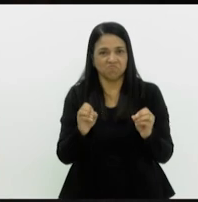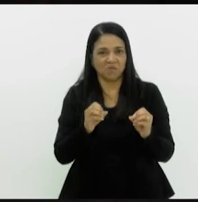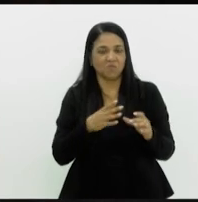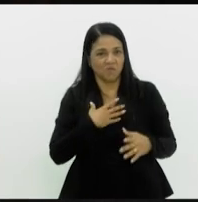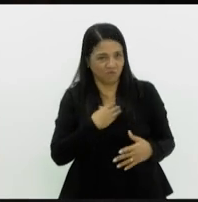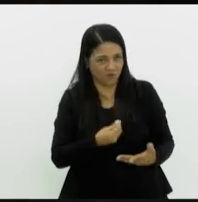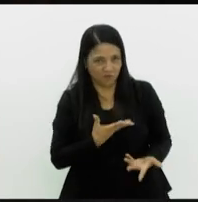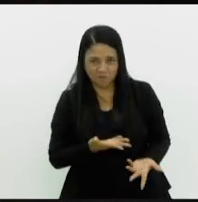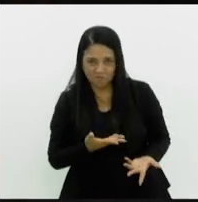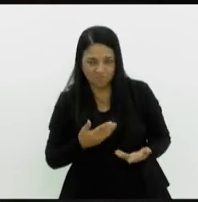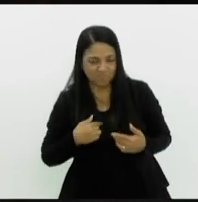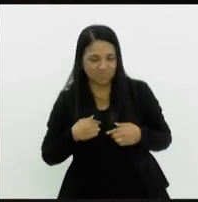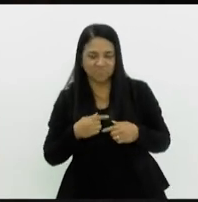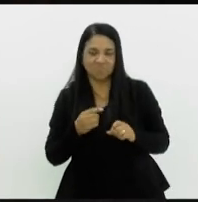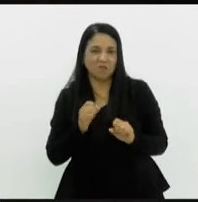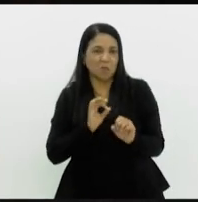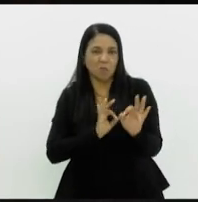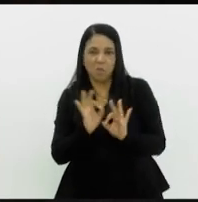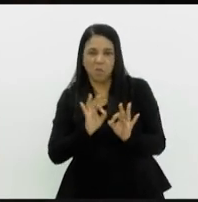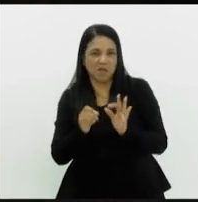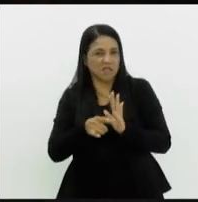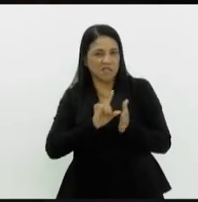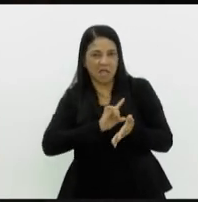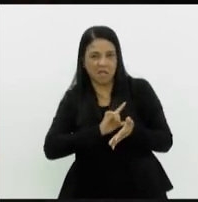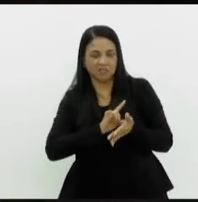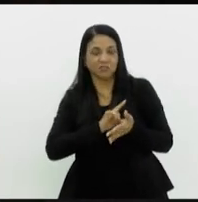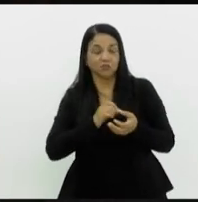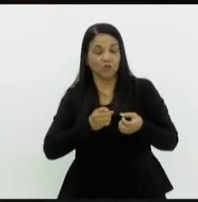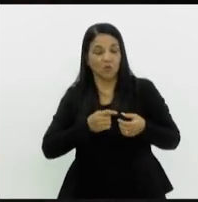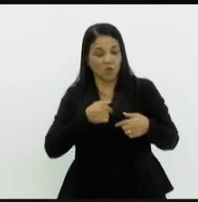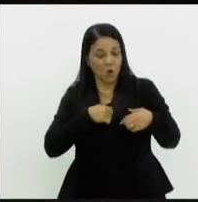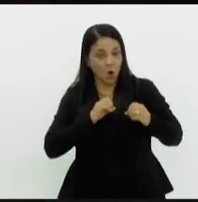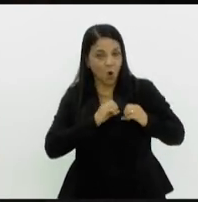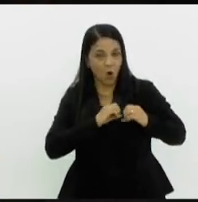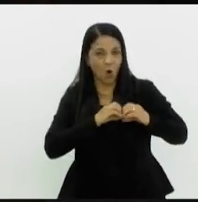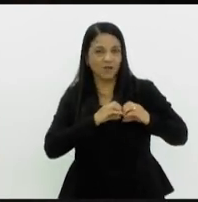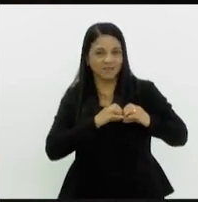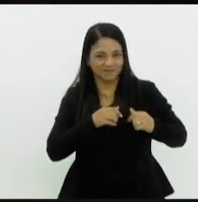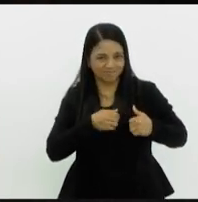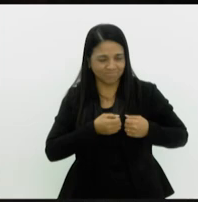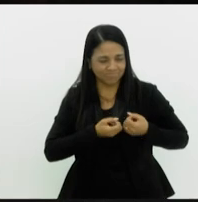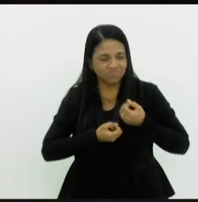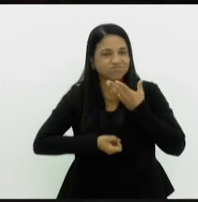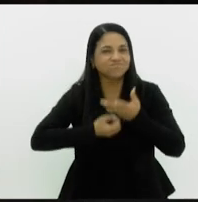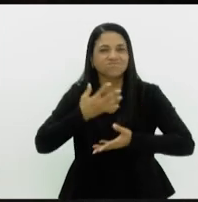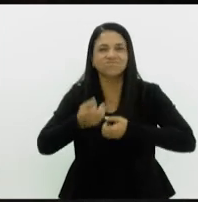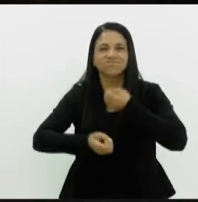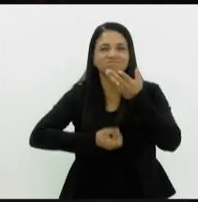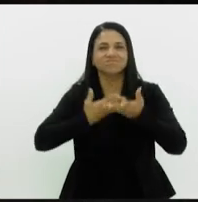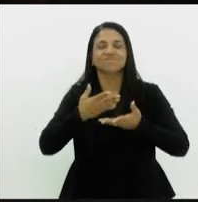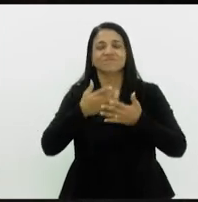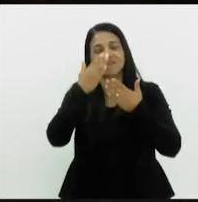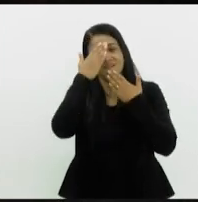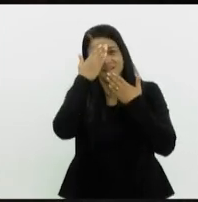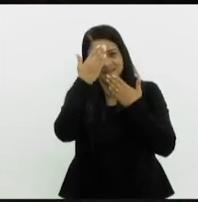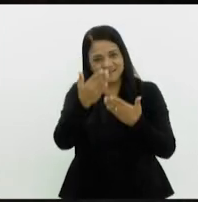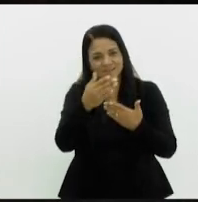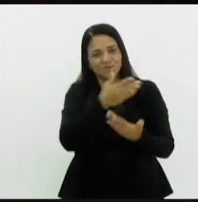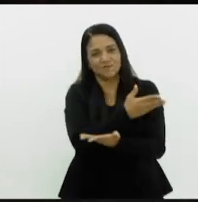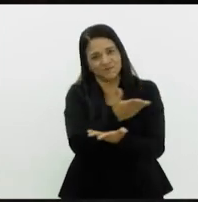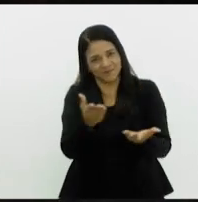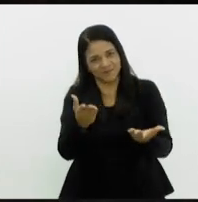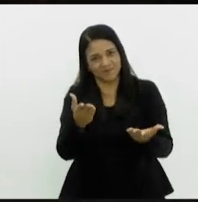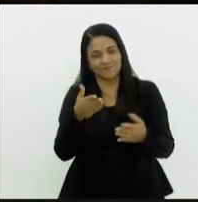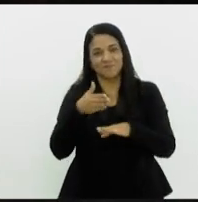para estar aqui, não preparei nada, falando do coração. E agradeço muito a vocês por estarem